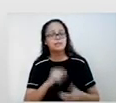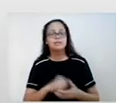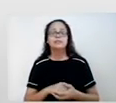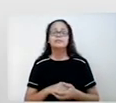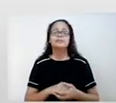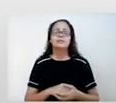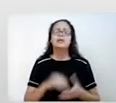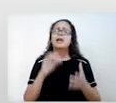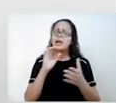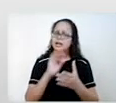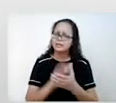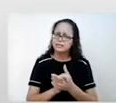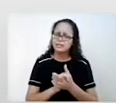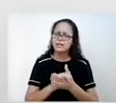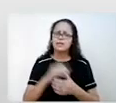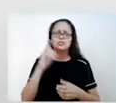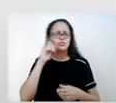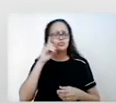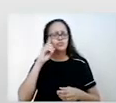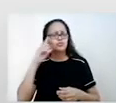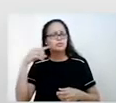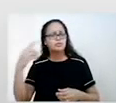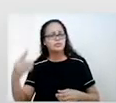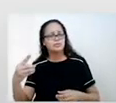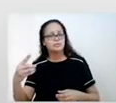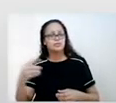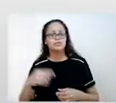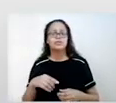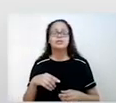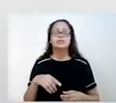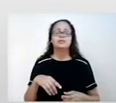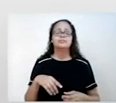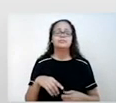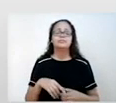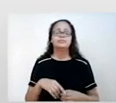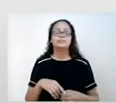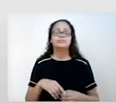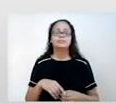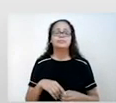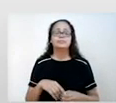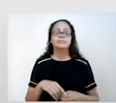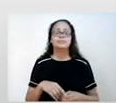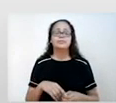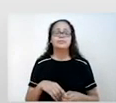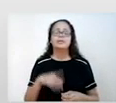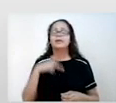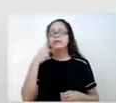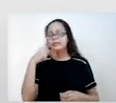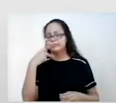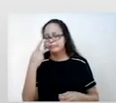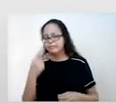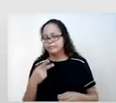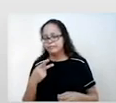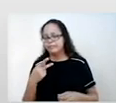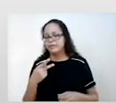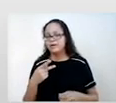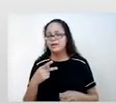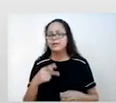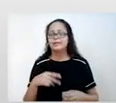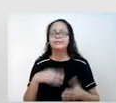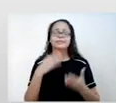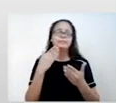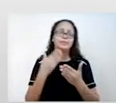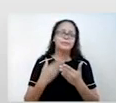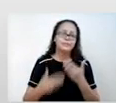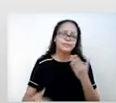jeito. Casaram no dia seguinte. E vocês vão ver, então, que aí ela conta que eles se perderam, que ela tinha loucura para